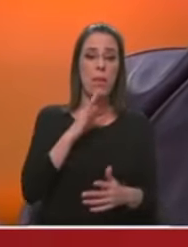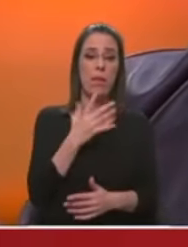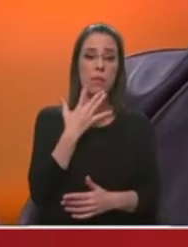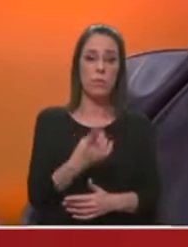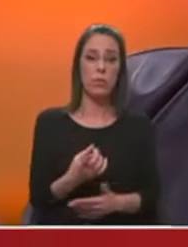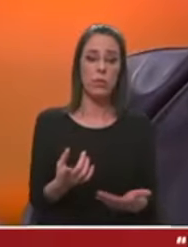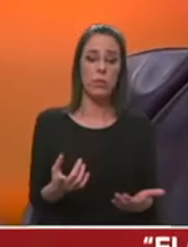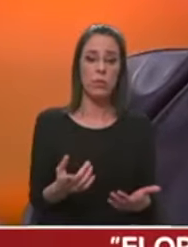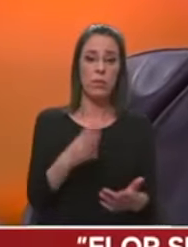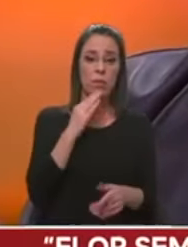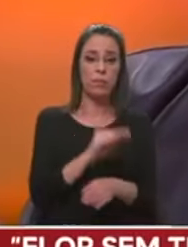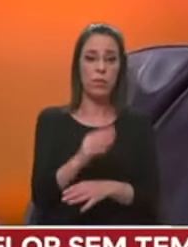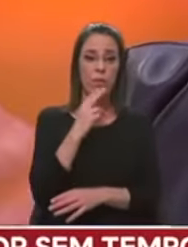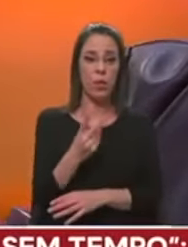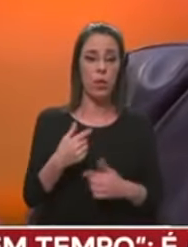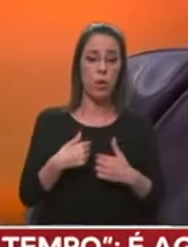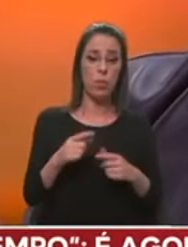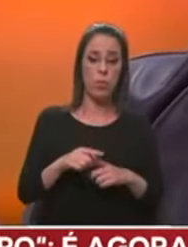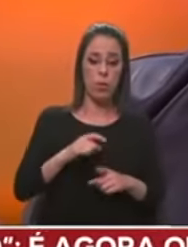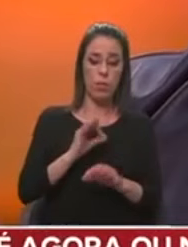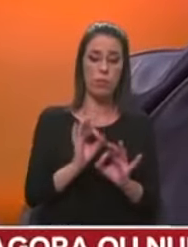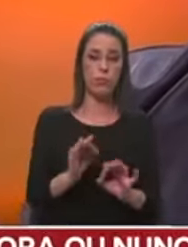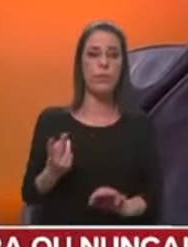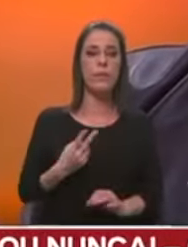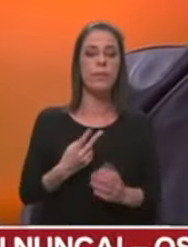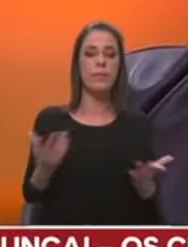ficou com dois filhos, eu e o meu irmão,